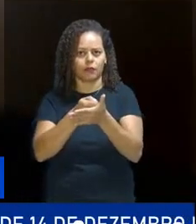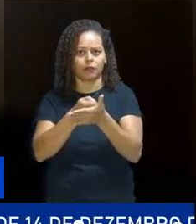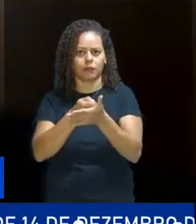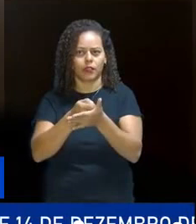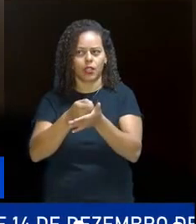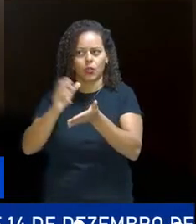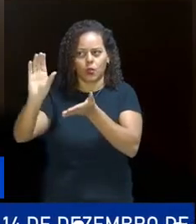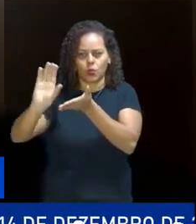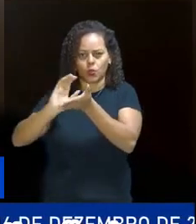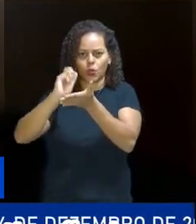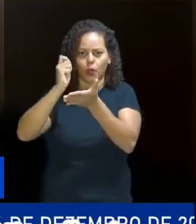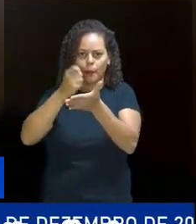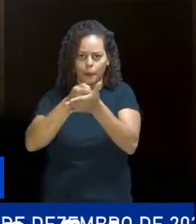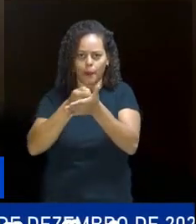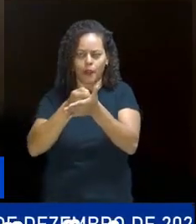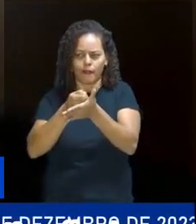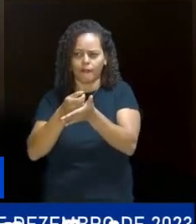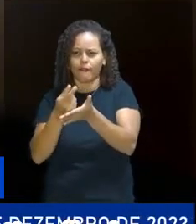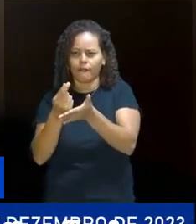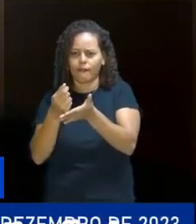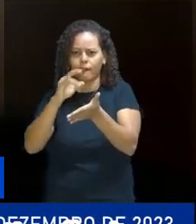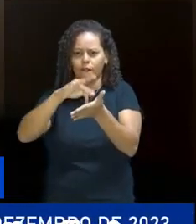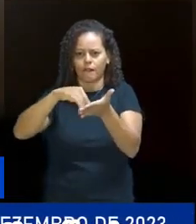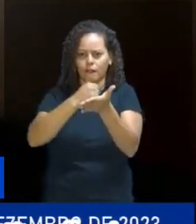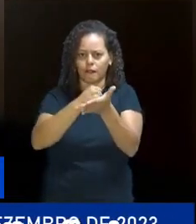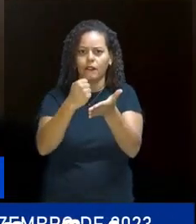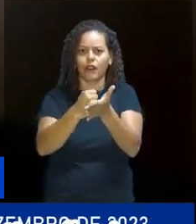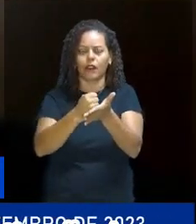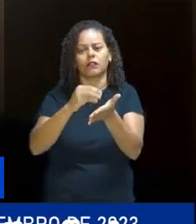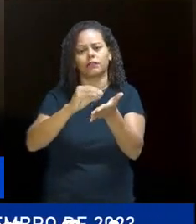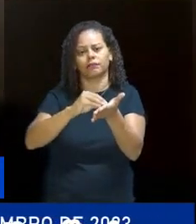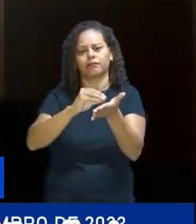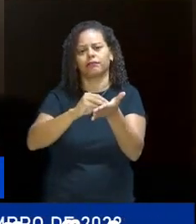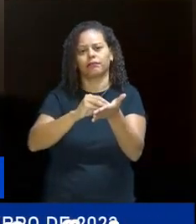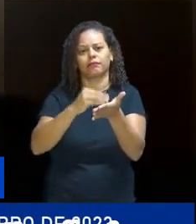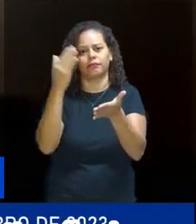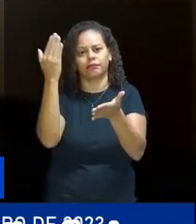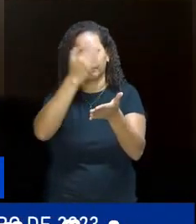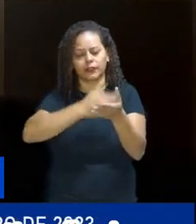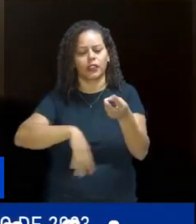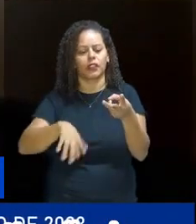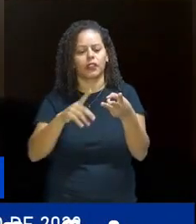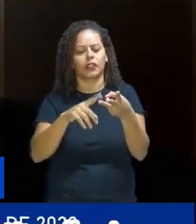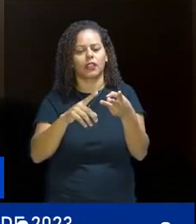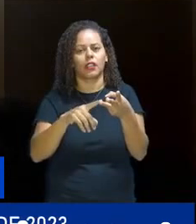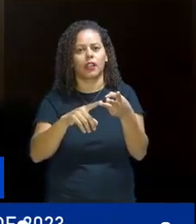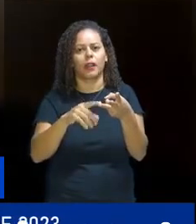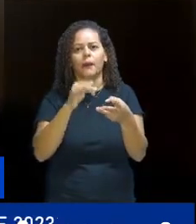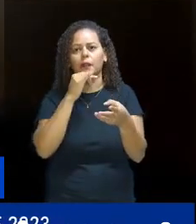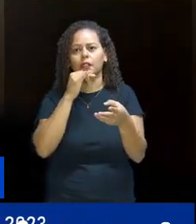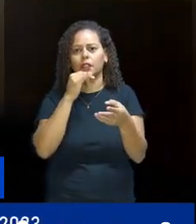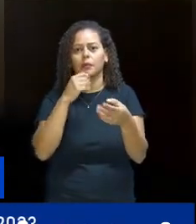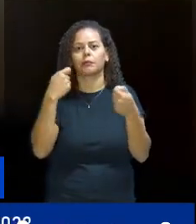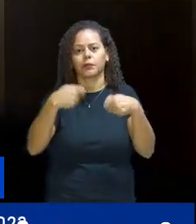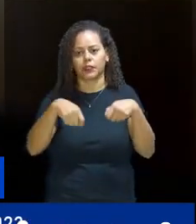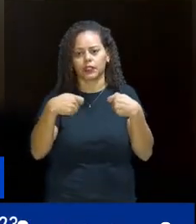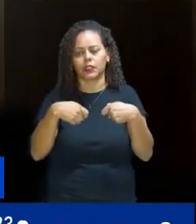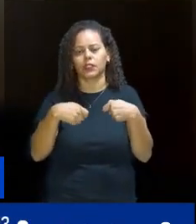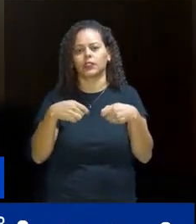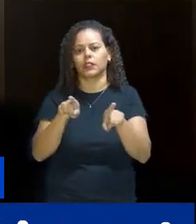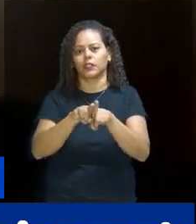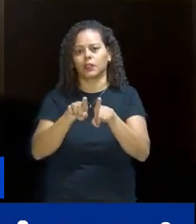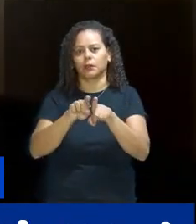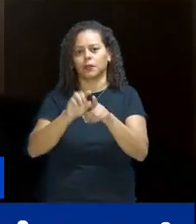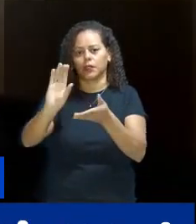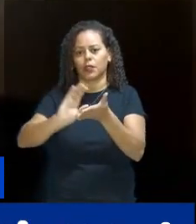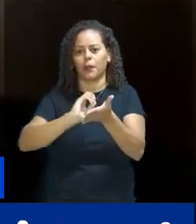de encargos decorrentes de inadimplência de pagamentos. E a terceira, não destinação de percentual mínimo de